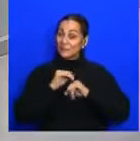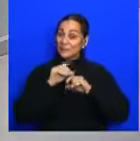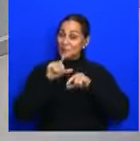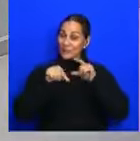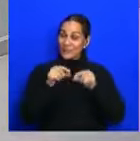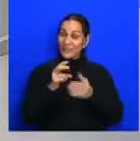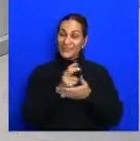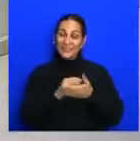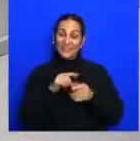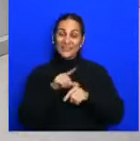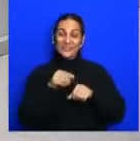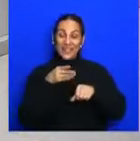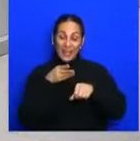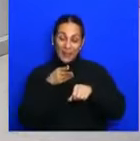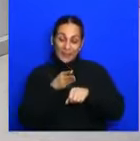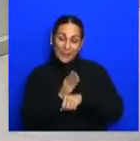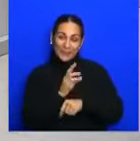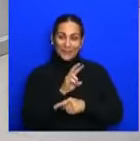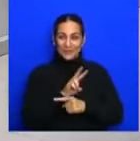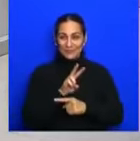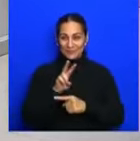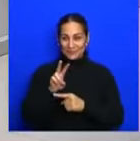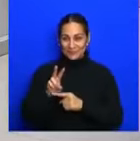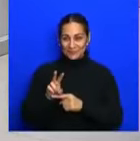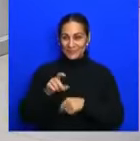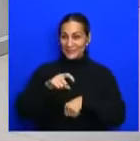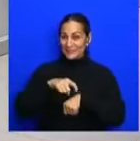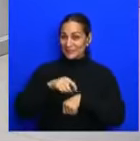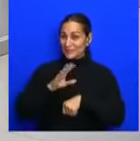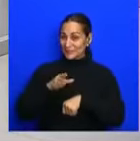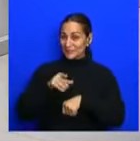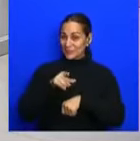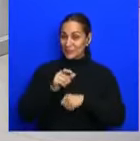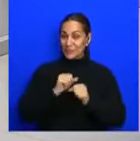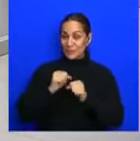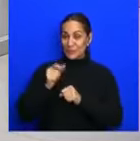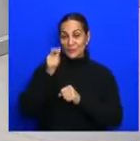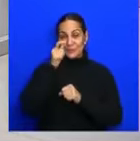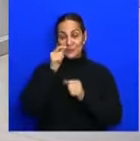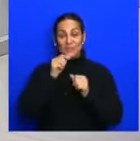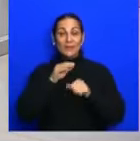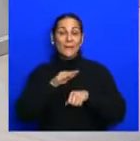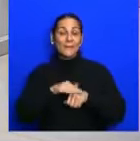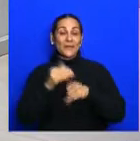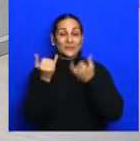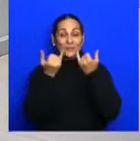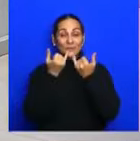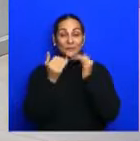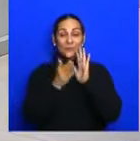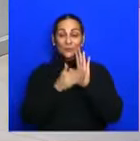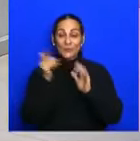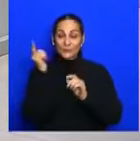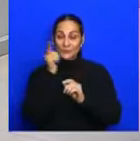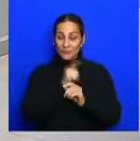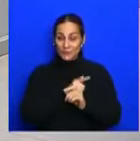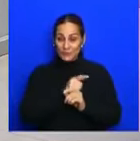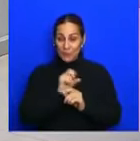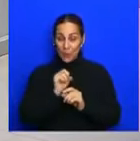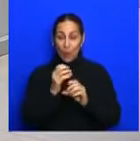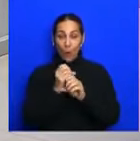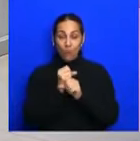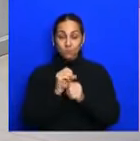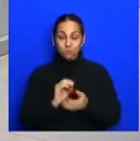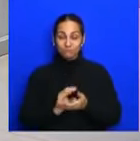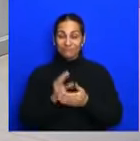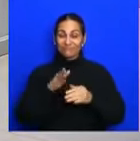foi a Quina, sorteio realizado e validado pelas nossas auditoras. Daqui a pouco você pode conferir mais detalhes se tivemos apostas vencedoras ou se o